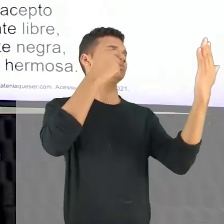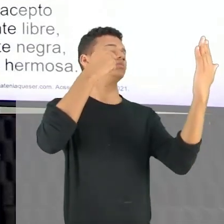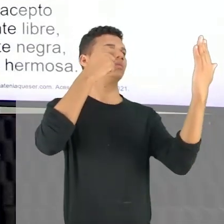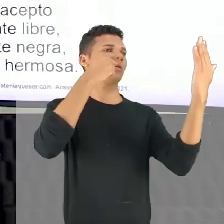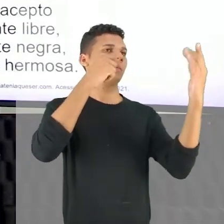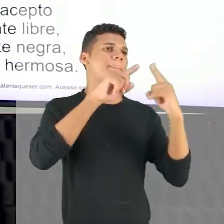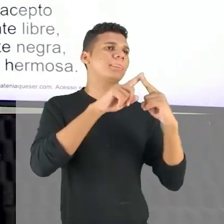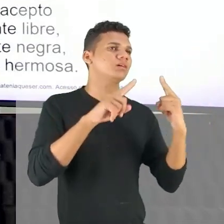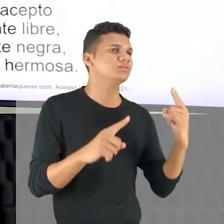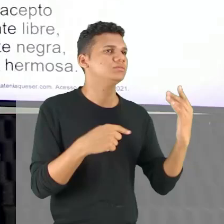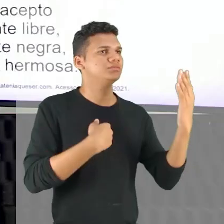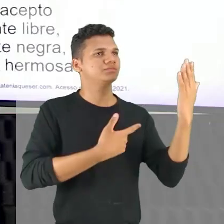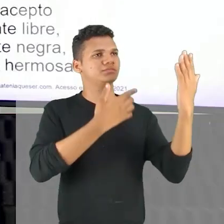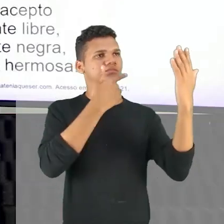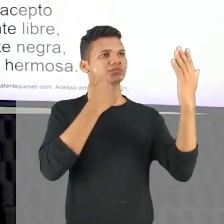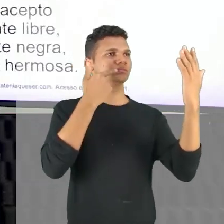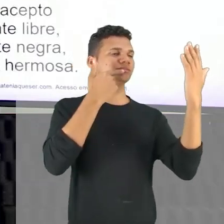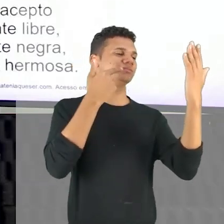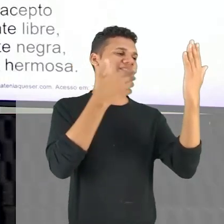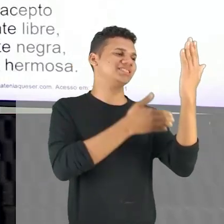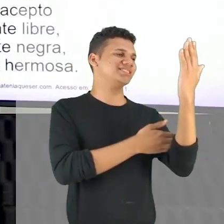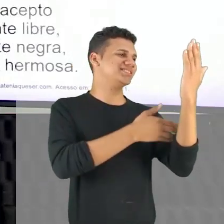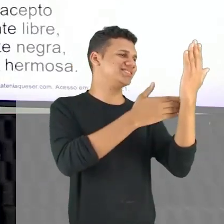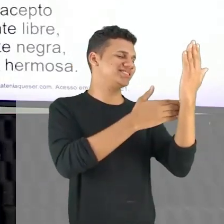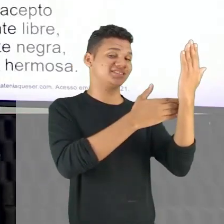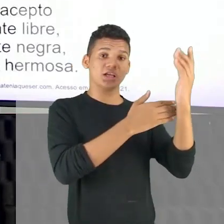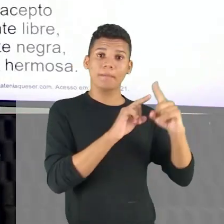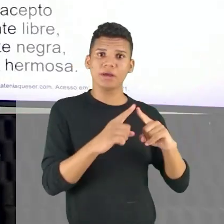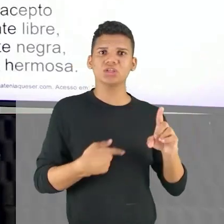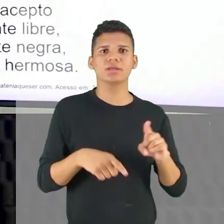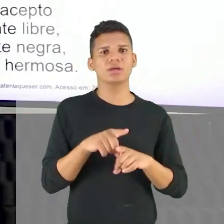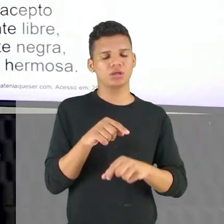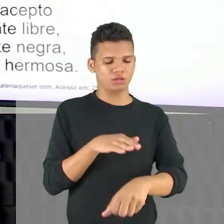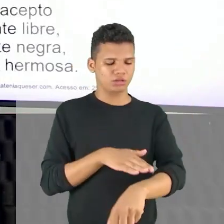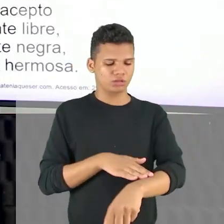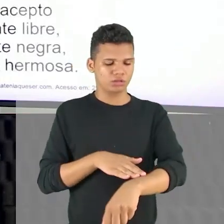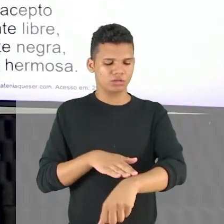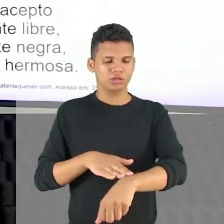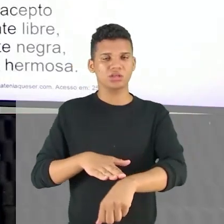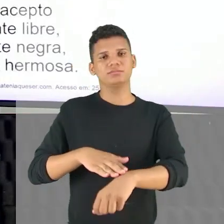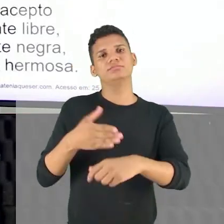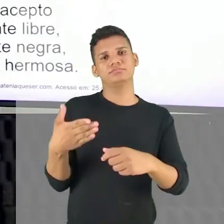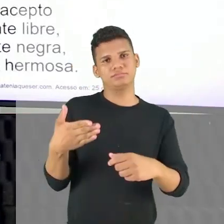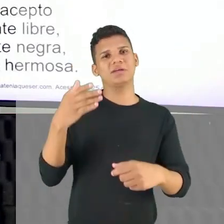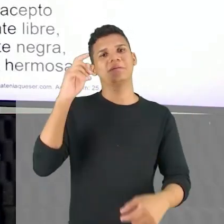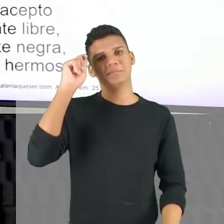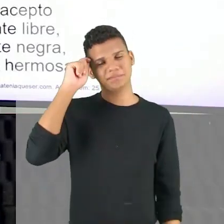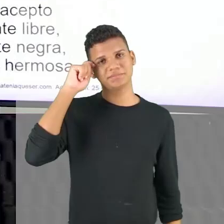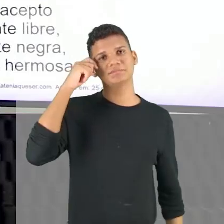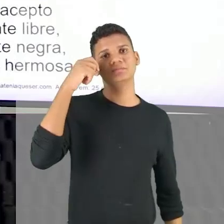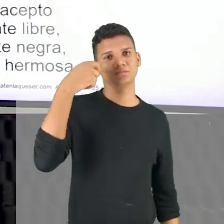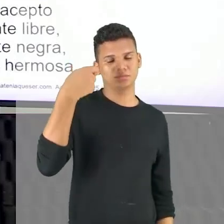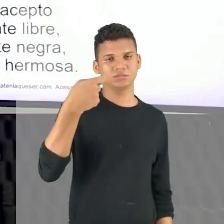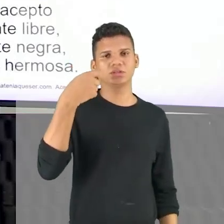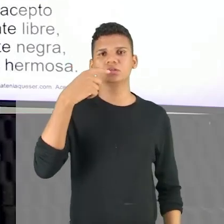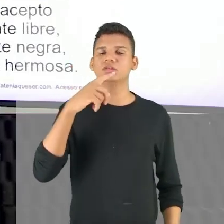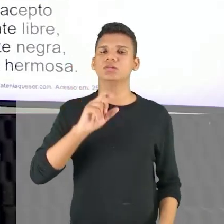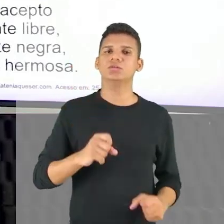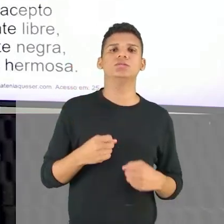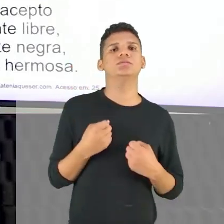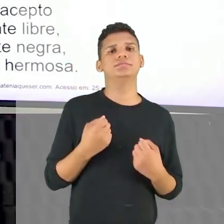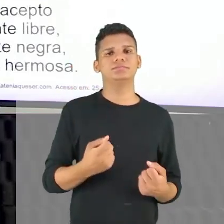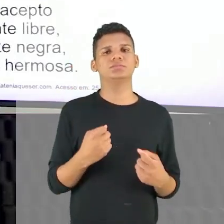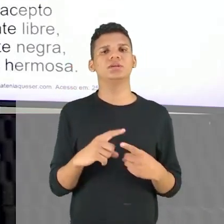os meus dentes rotundamente brancos, e minha pele valentemente, ou seja, certamente, né? De forma valente ali, negra.